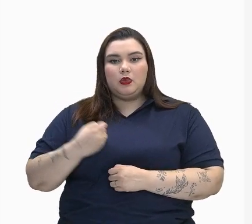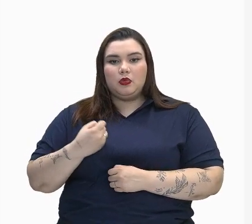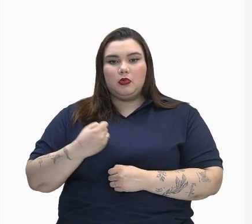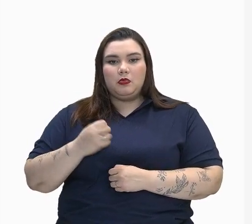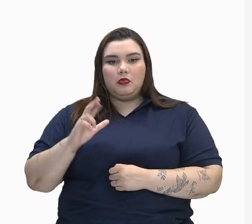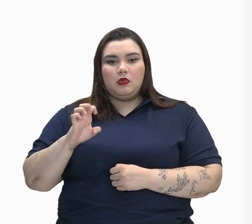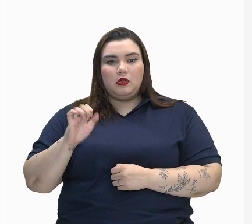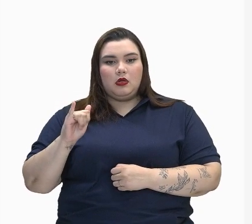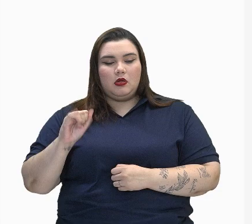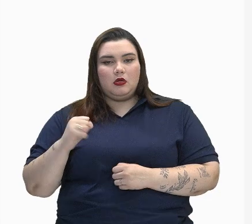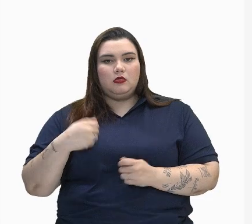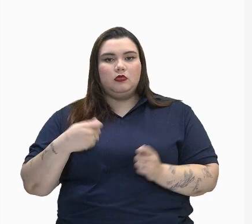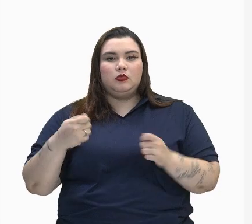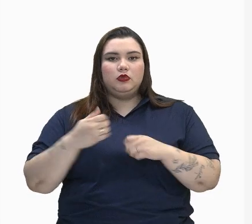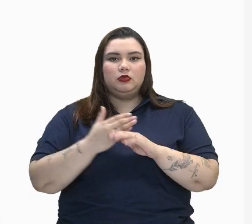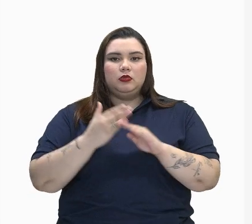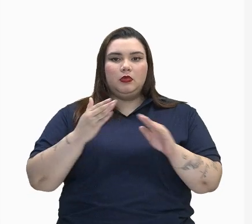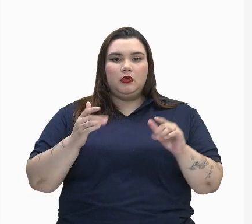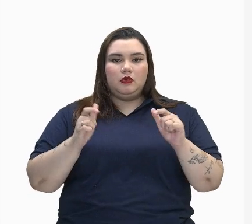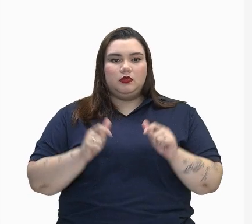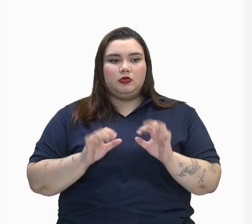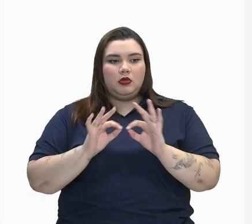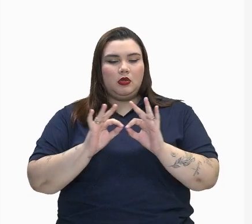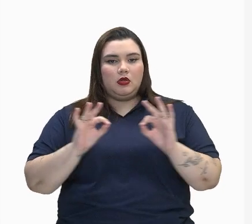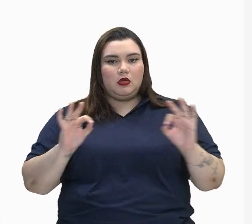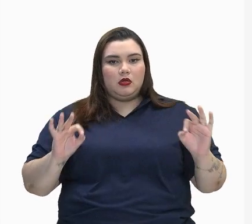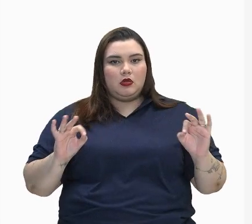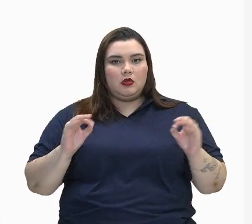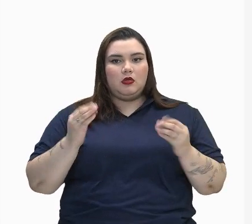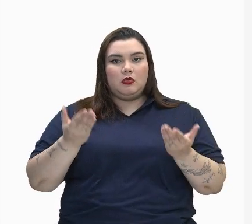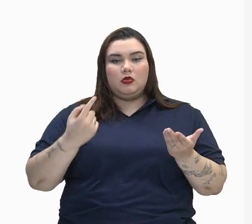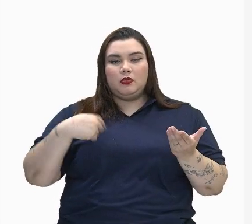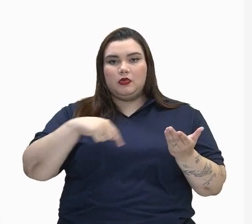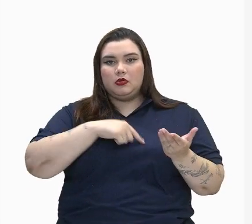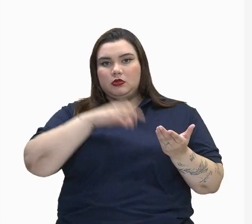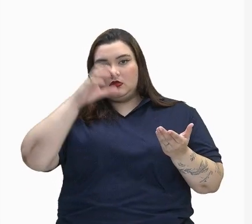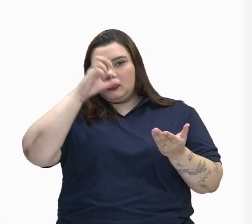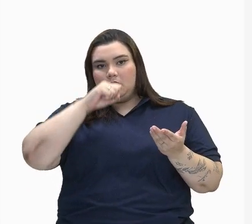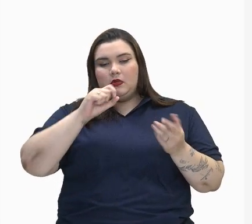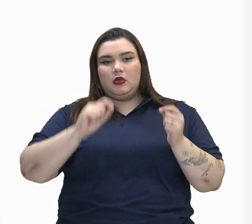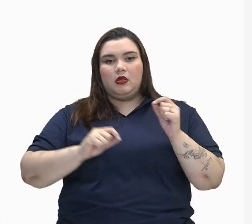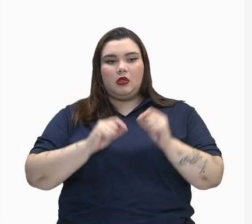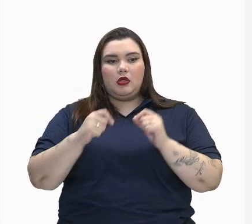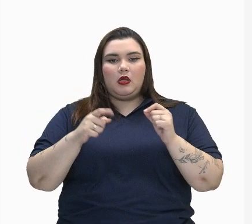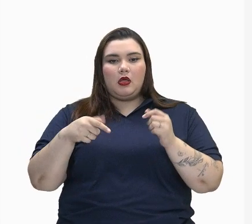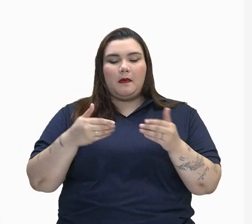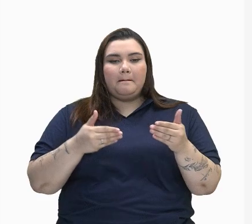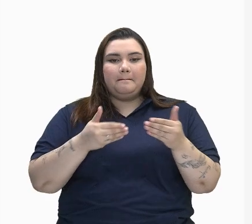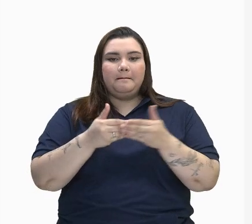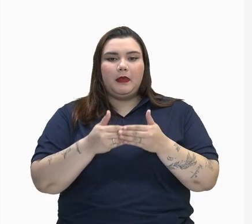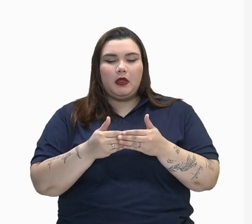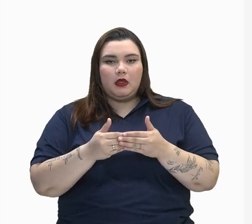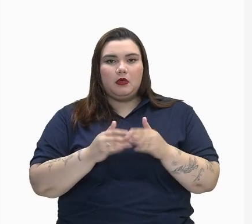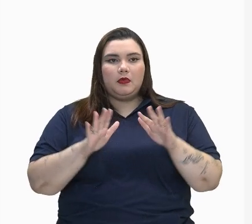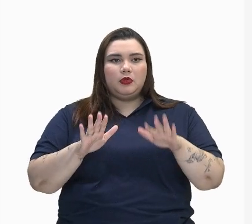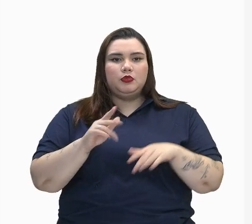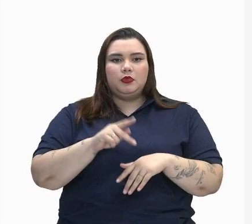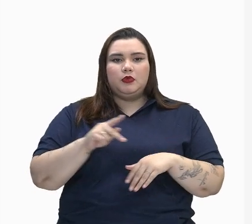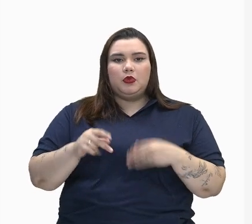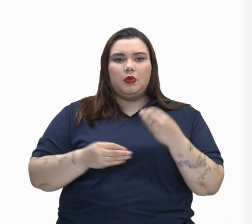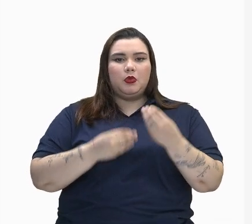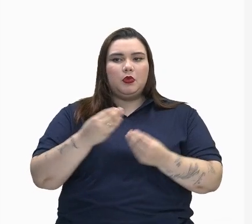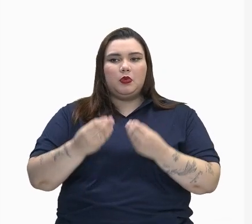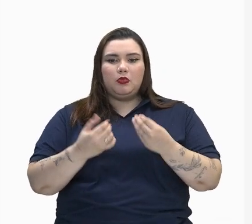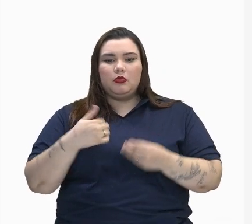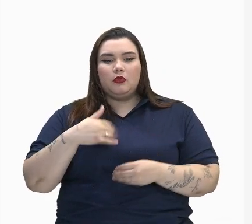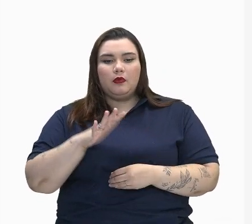eu posso localizar eles na reta numérica. E o que a gente aprendeu? Por aproximação. Professora, mas como que eu